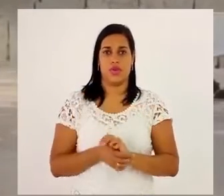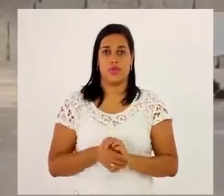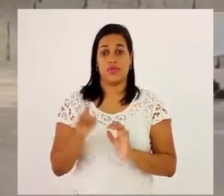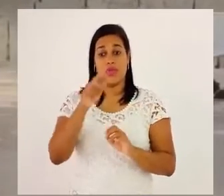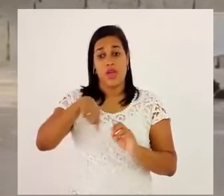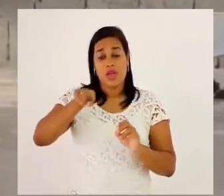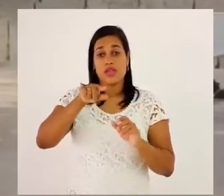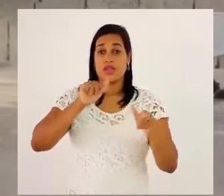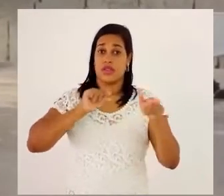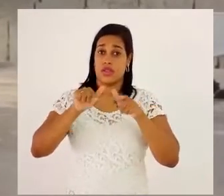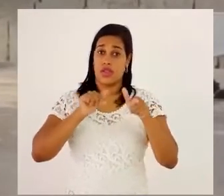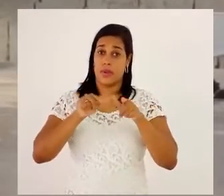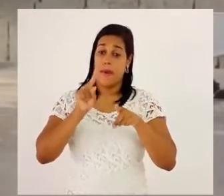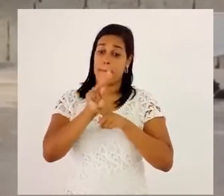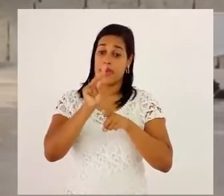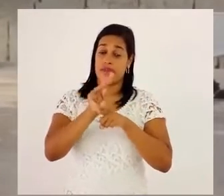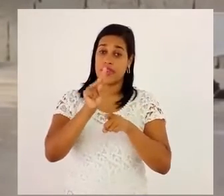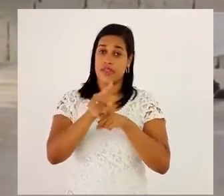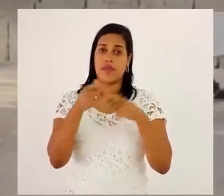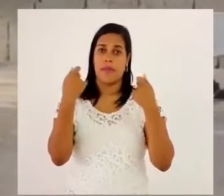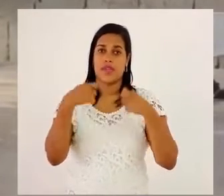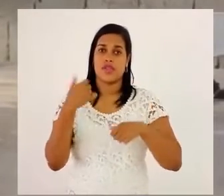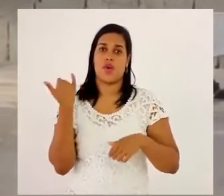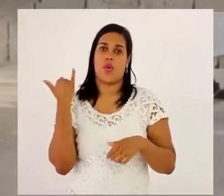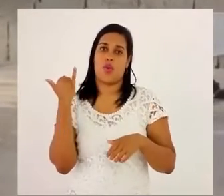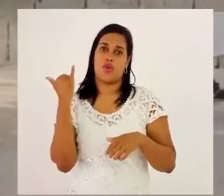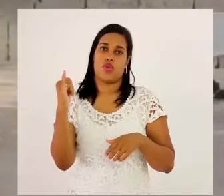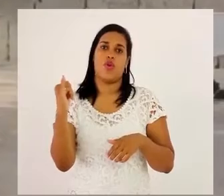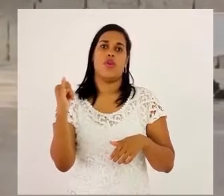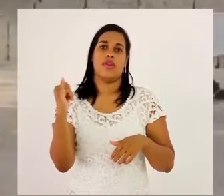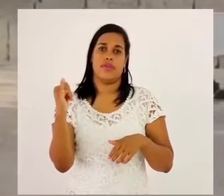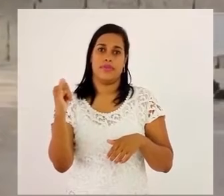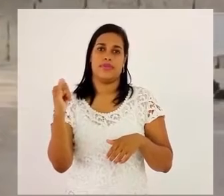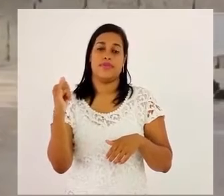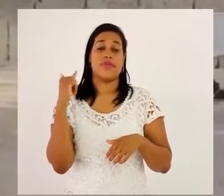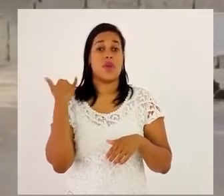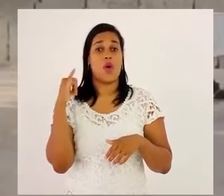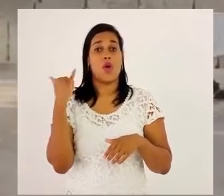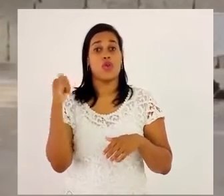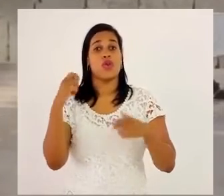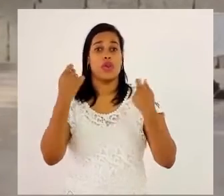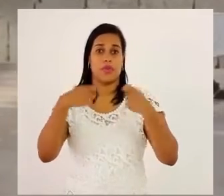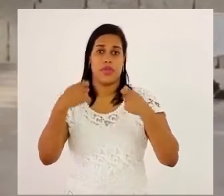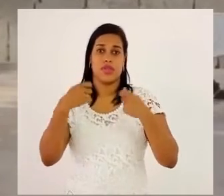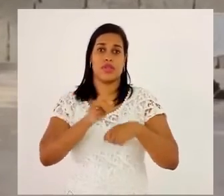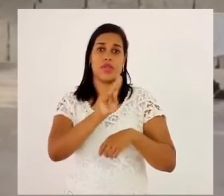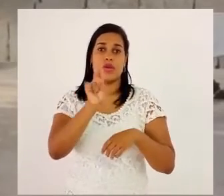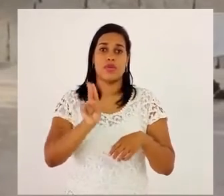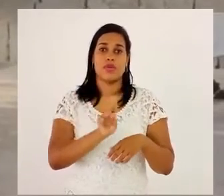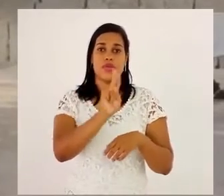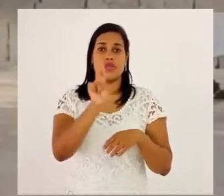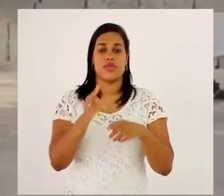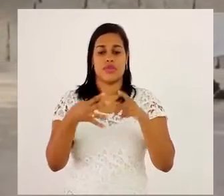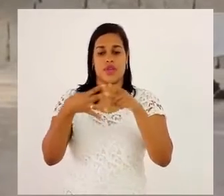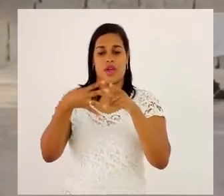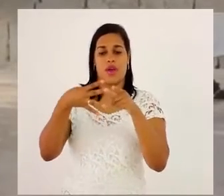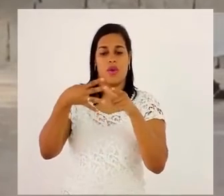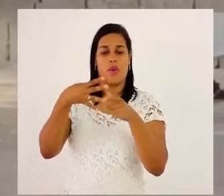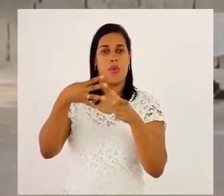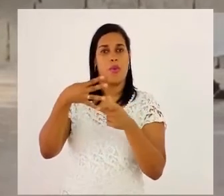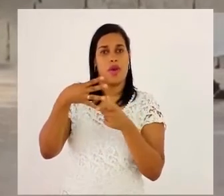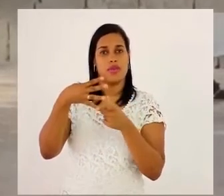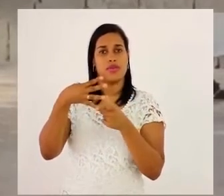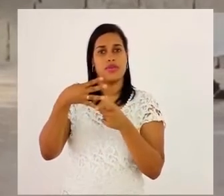ações preventivas nós chamaremos de medida de controle. As medidas de controle nós teremos que usar a partir de 4 etapas. Na etapa